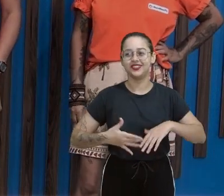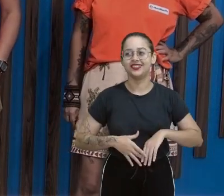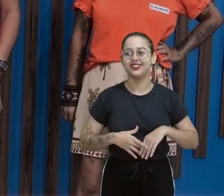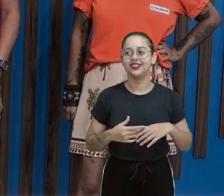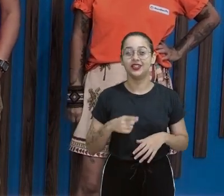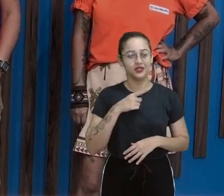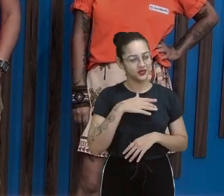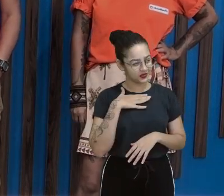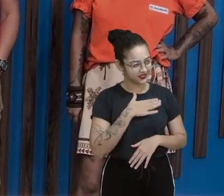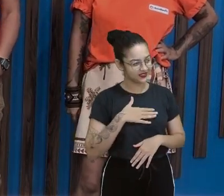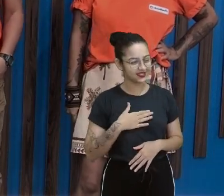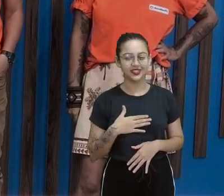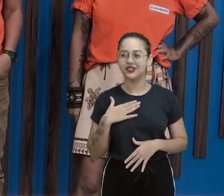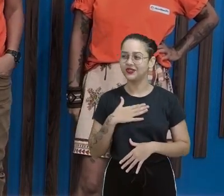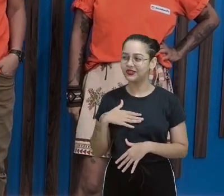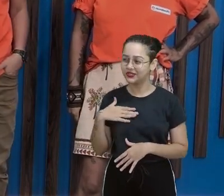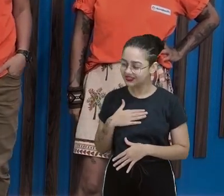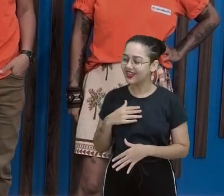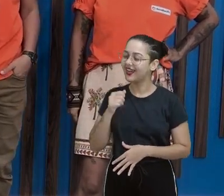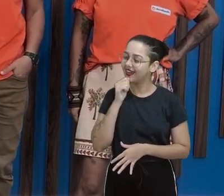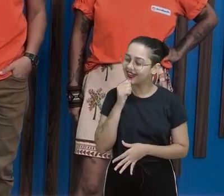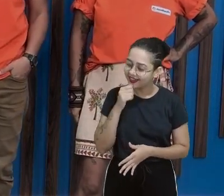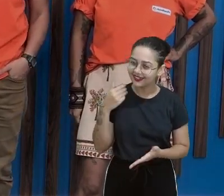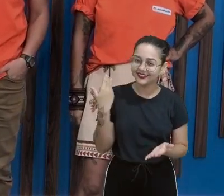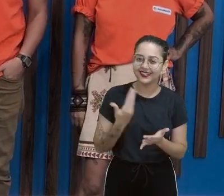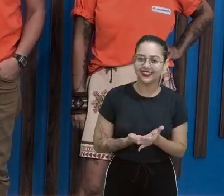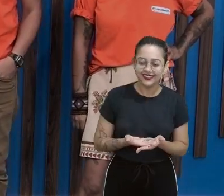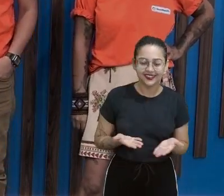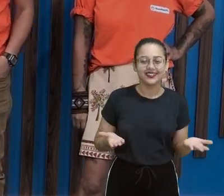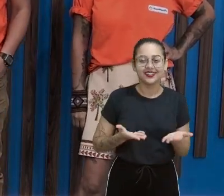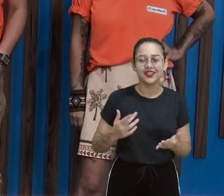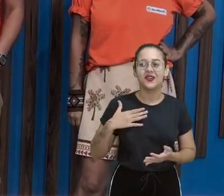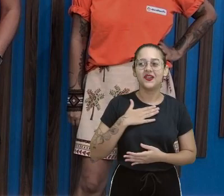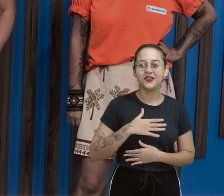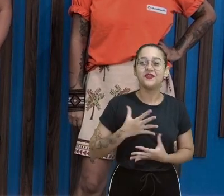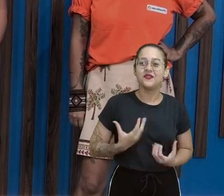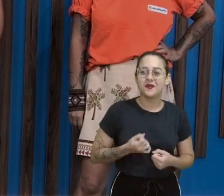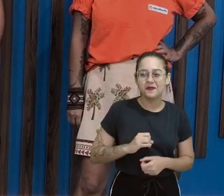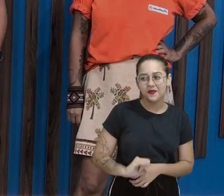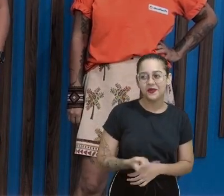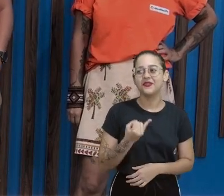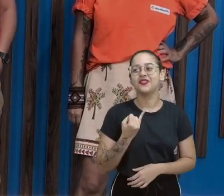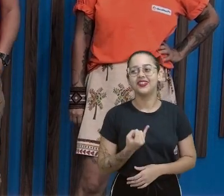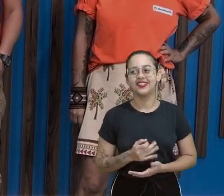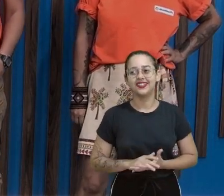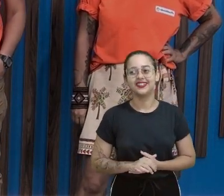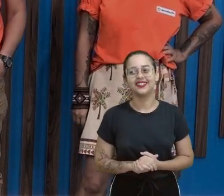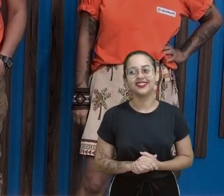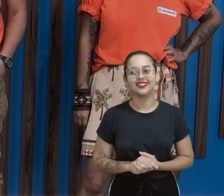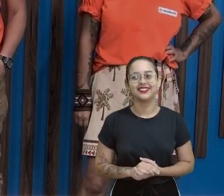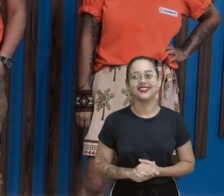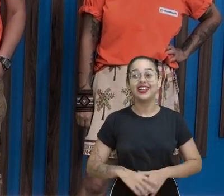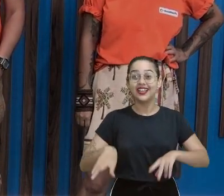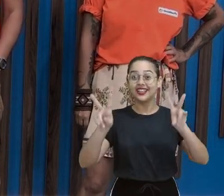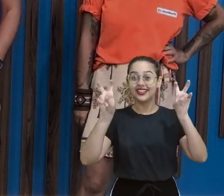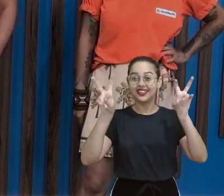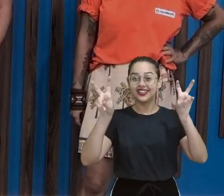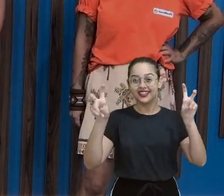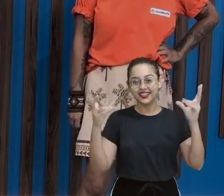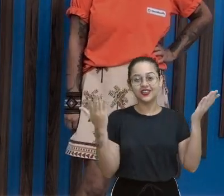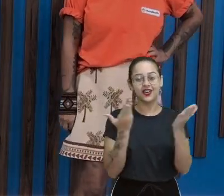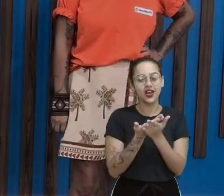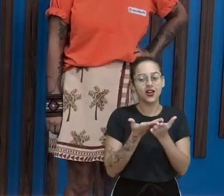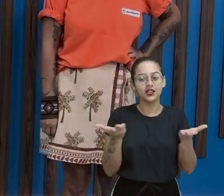Tu gostou? Eu gostei, tô gostando Tá ainda, né? gostando ainda, né? Vamos aproveitar enquanto tá rolando, né? Sim. Título da aula de